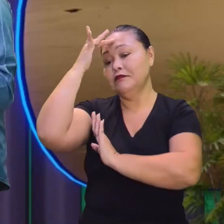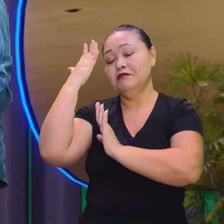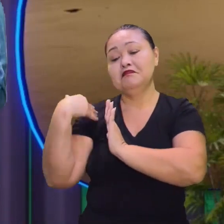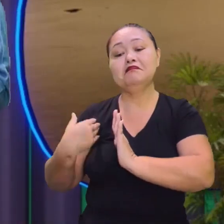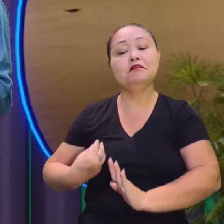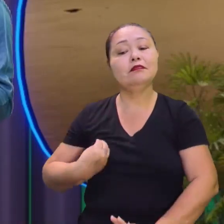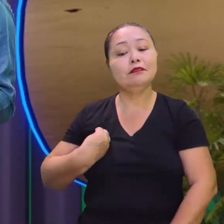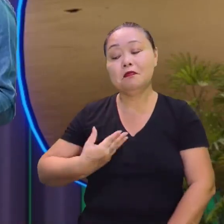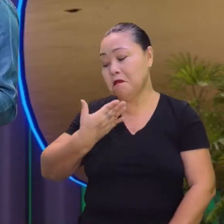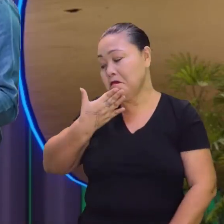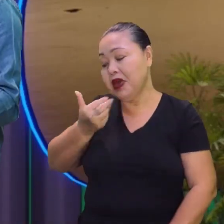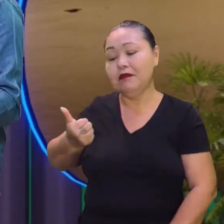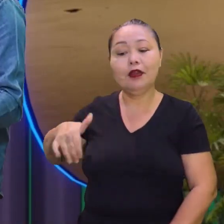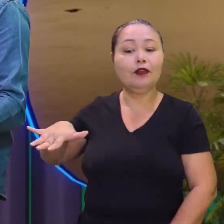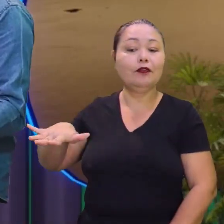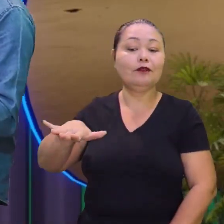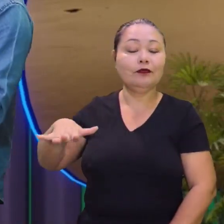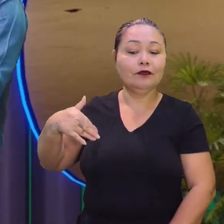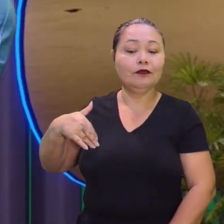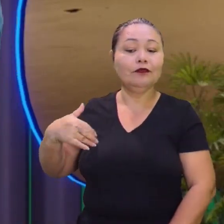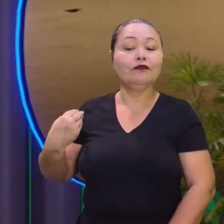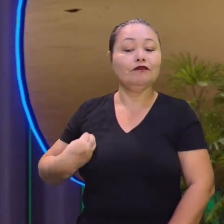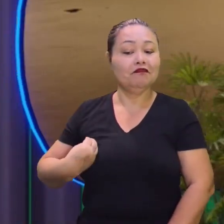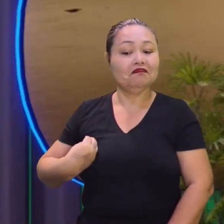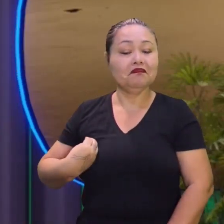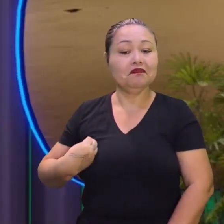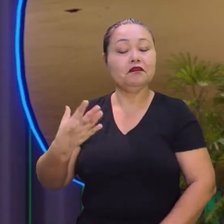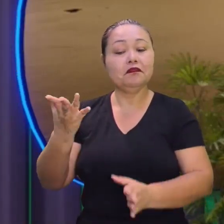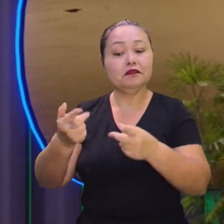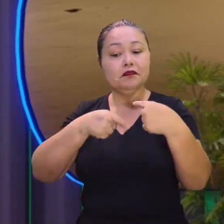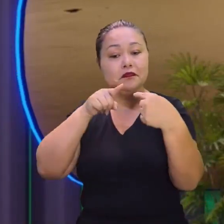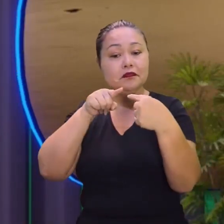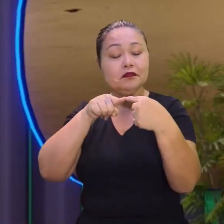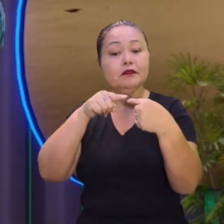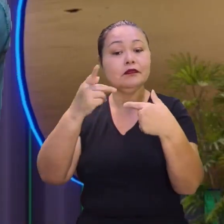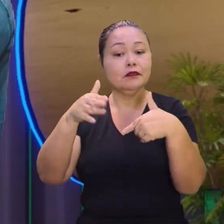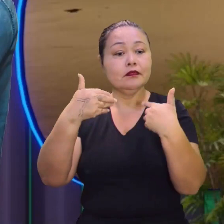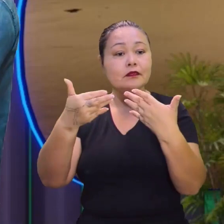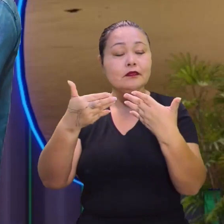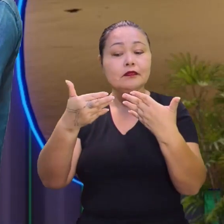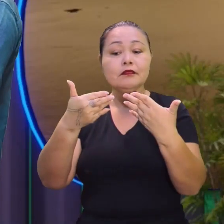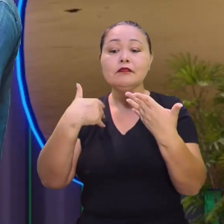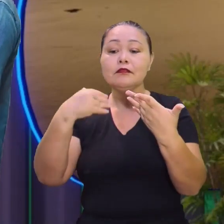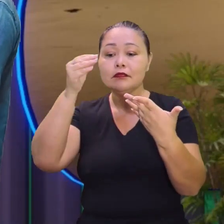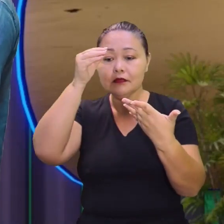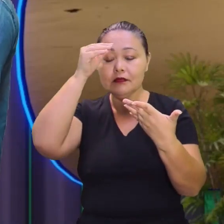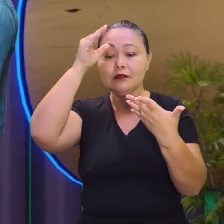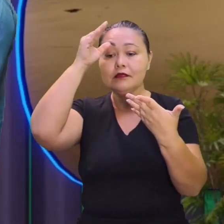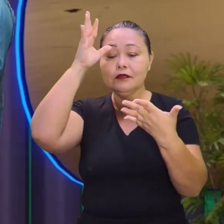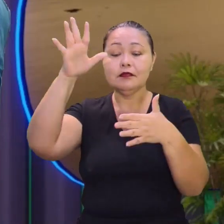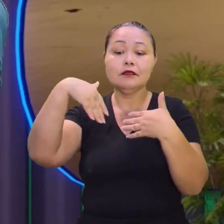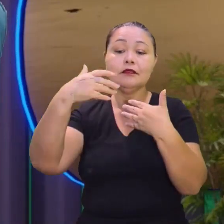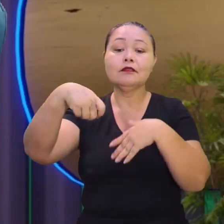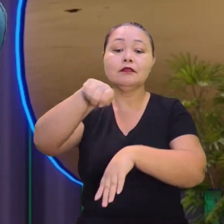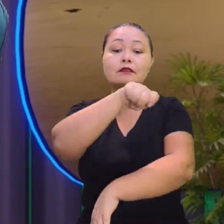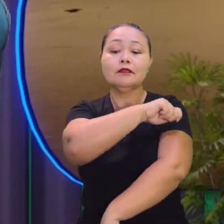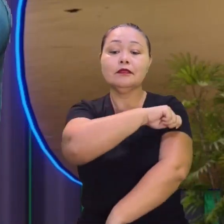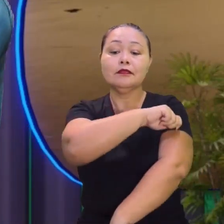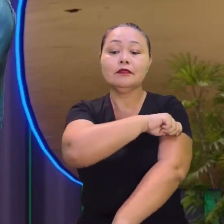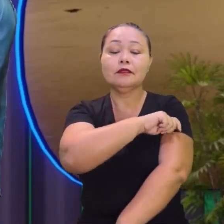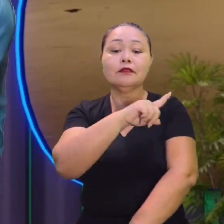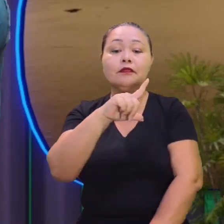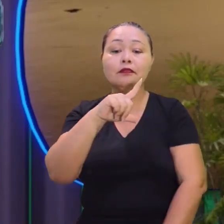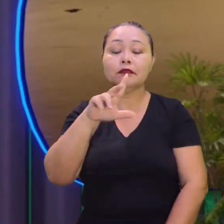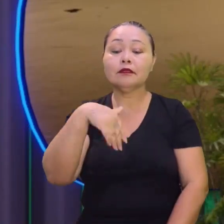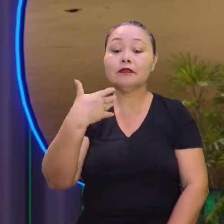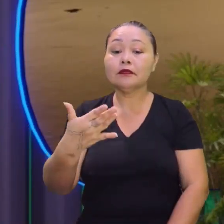inclusive, viver bem melhor. Com certeza. É isso, então, essa habilidade traz esse conhecimento para o aluno.